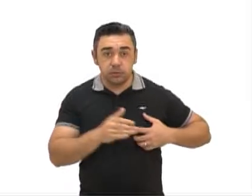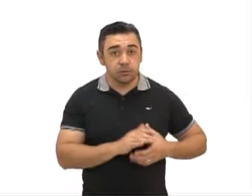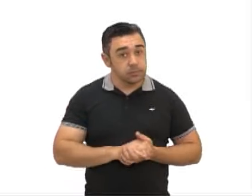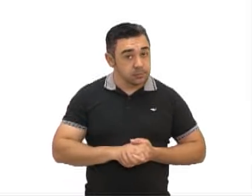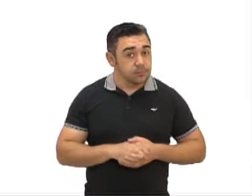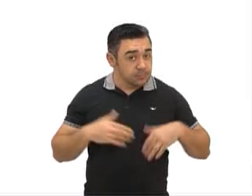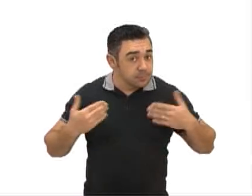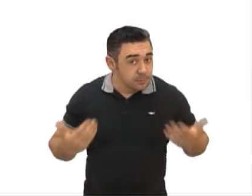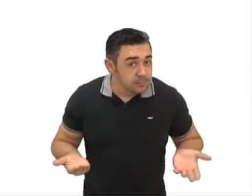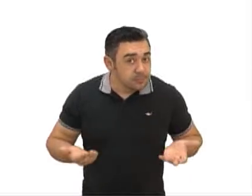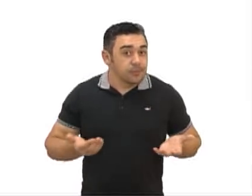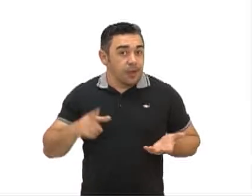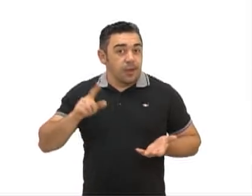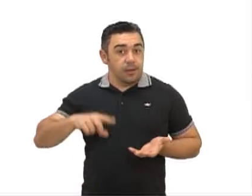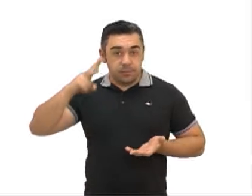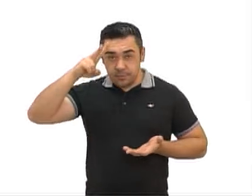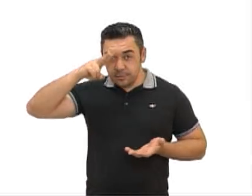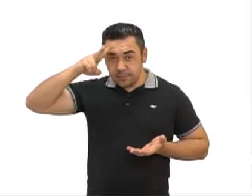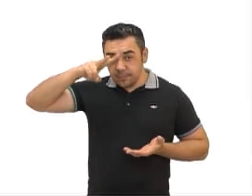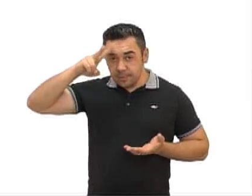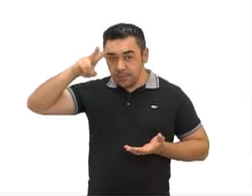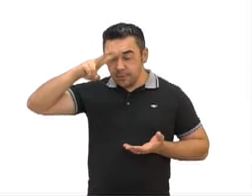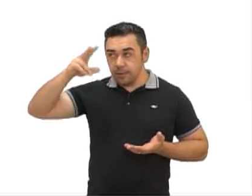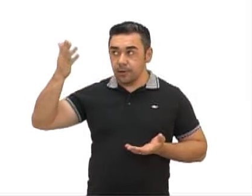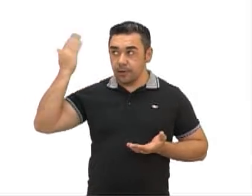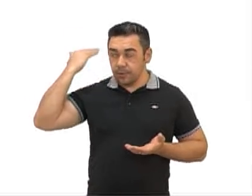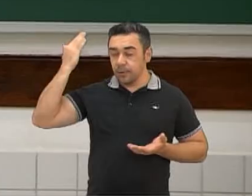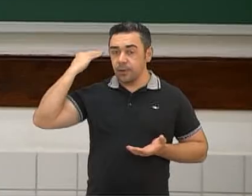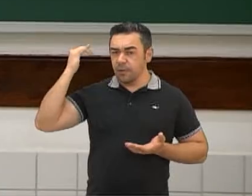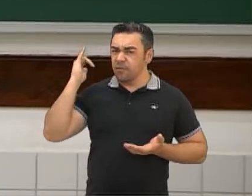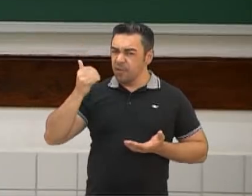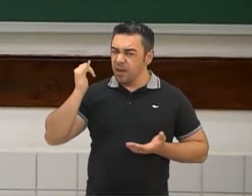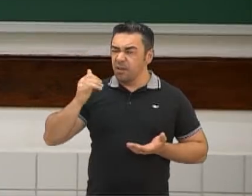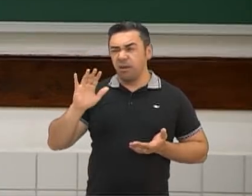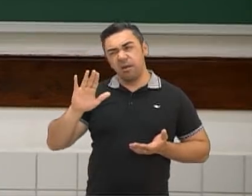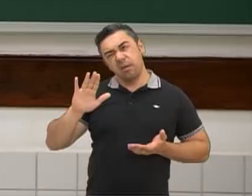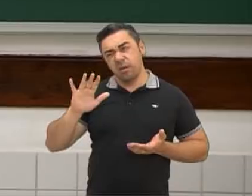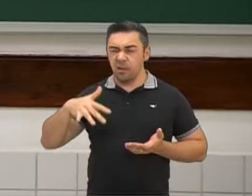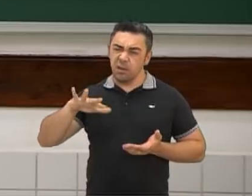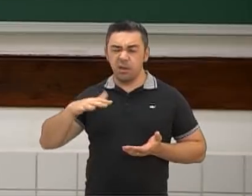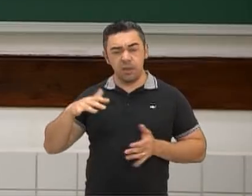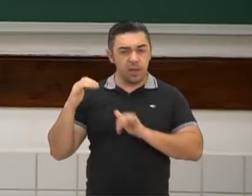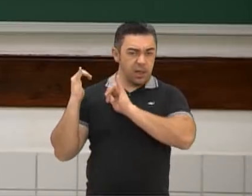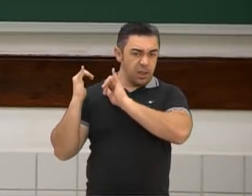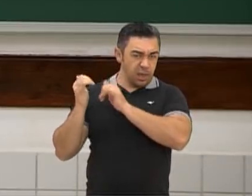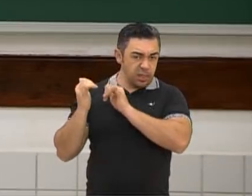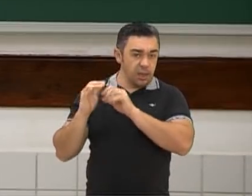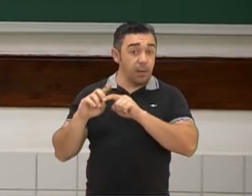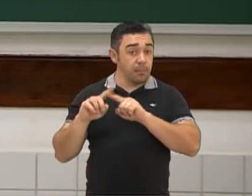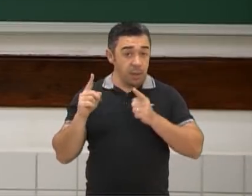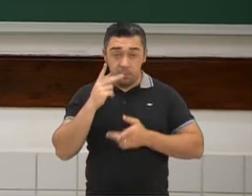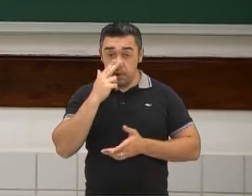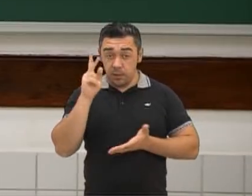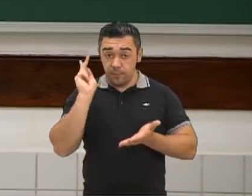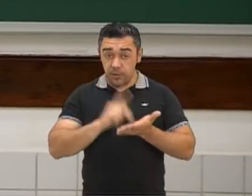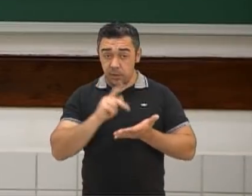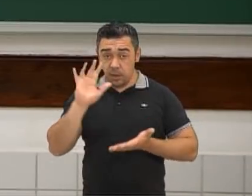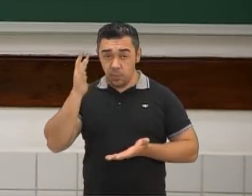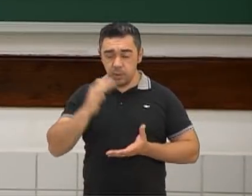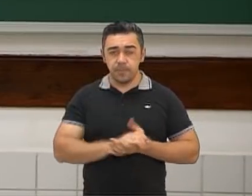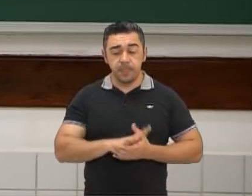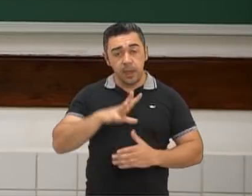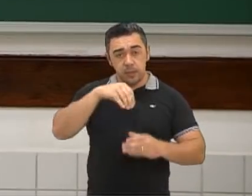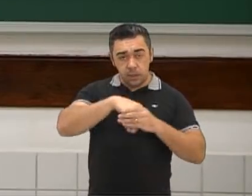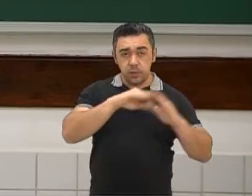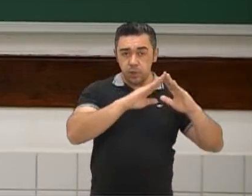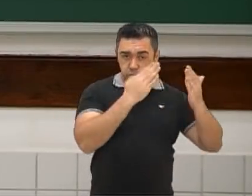Então, isso é uma história contada, alguns dizem que é lenda, mas parece que realmente aconteceu. Então, dentro